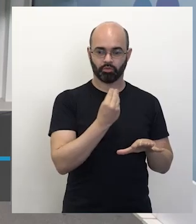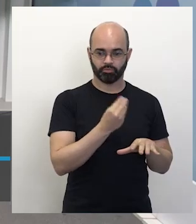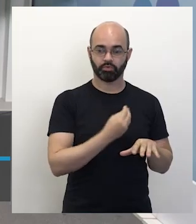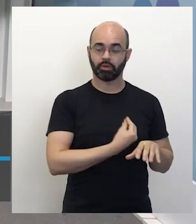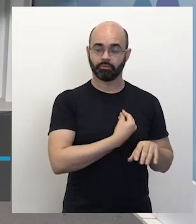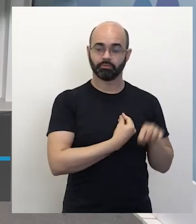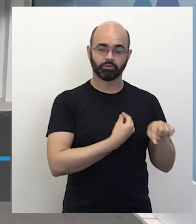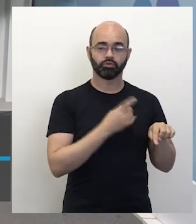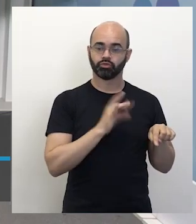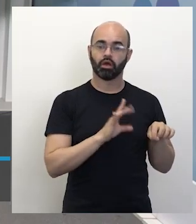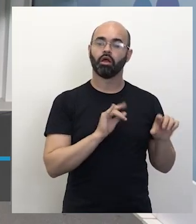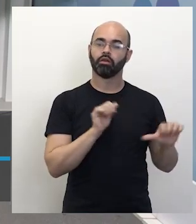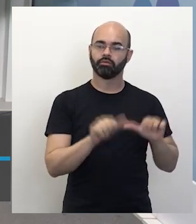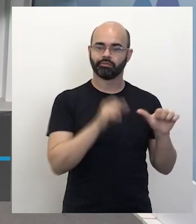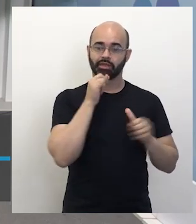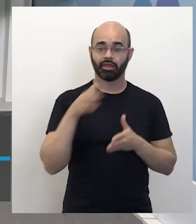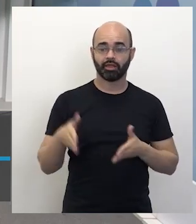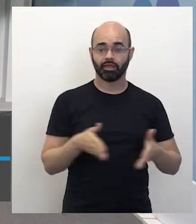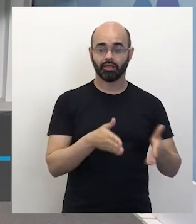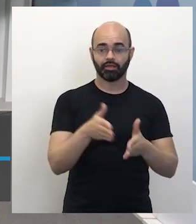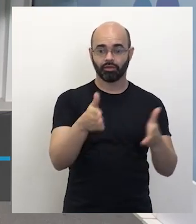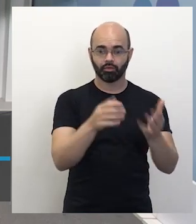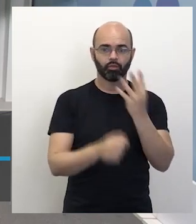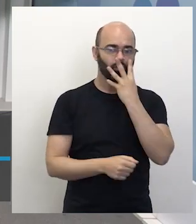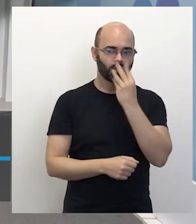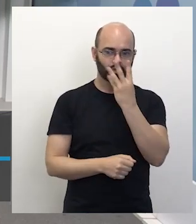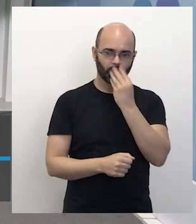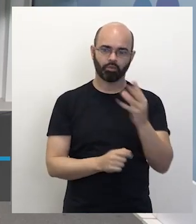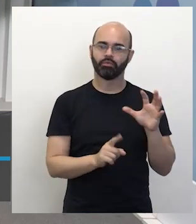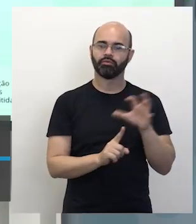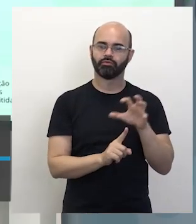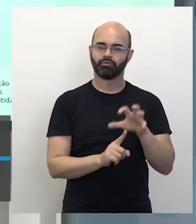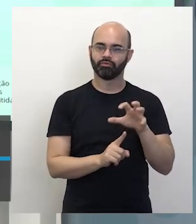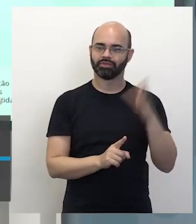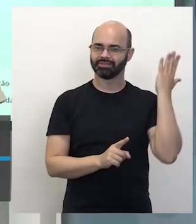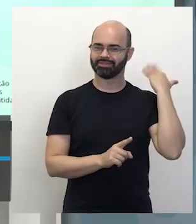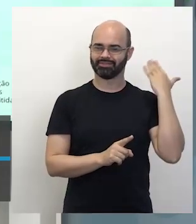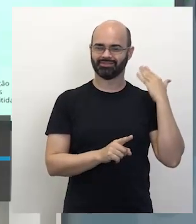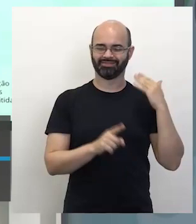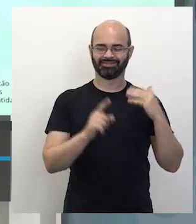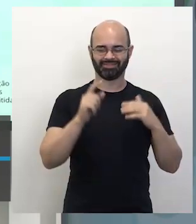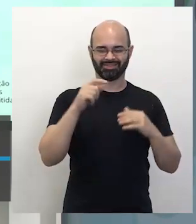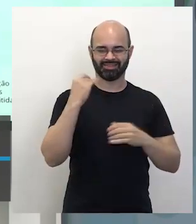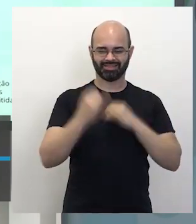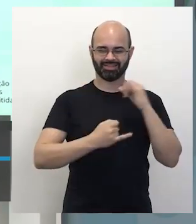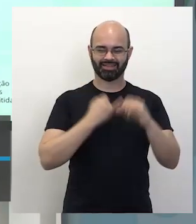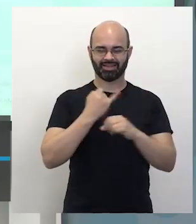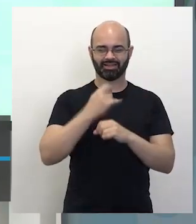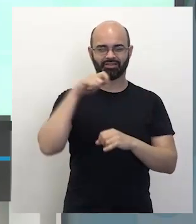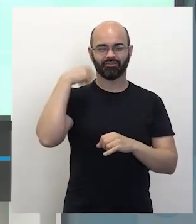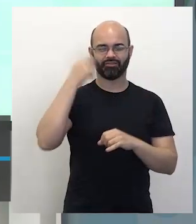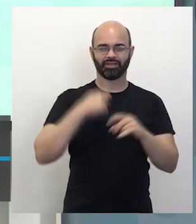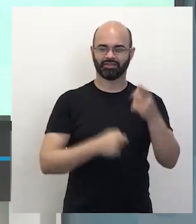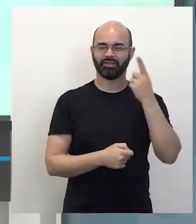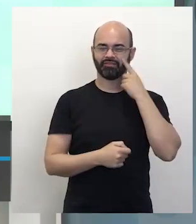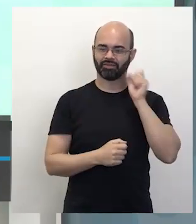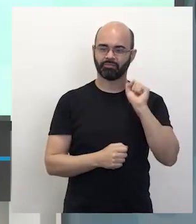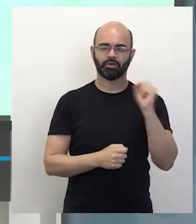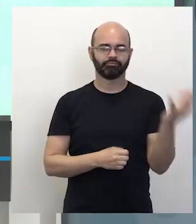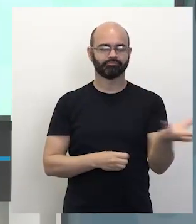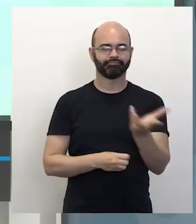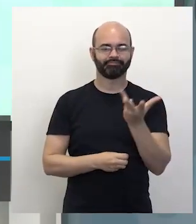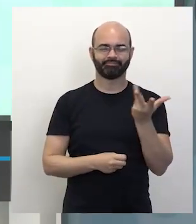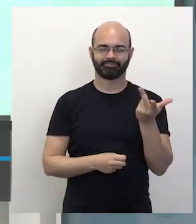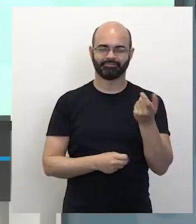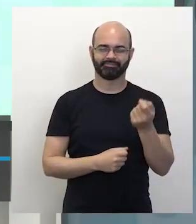Ele alterou os rios, o curso dos rios. Claro. Como isso aconteceu? Procura o vídeo na internet, que é espetacular. E